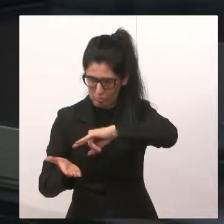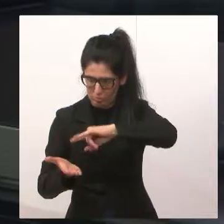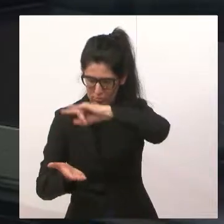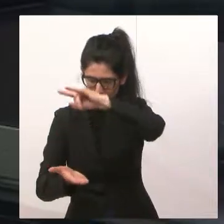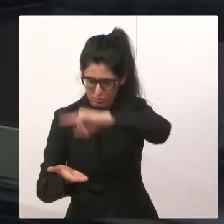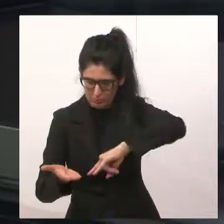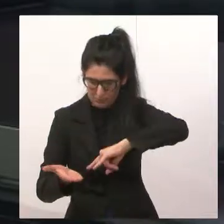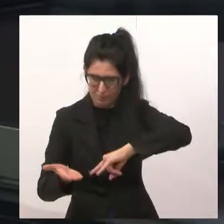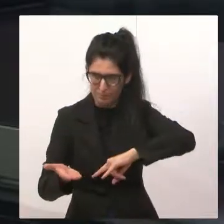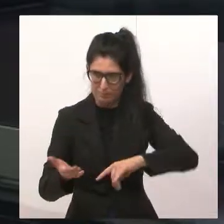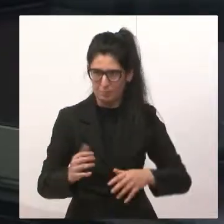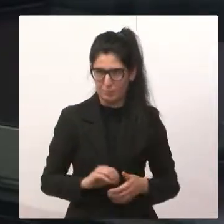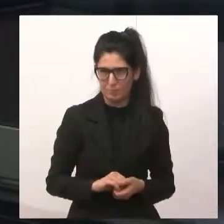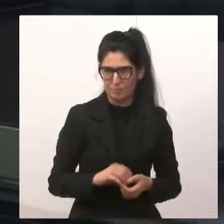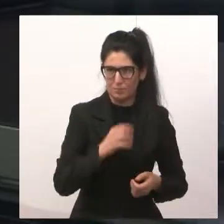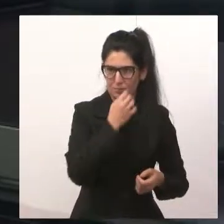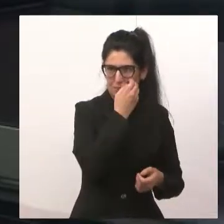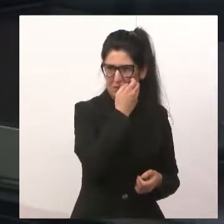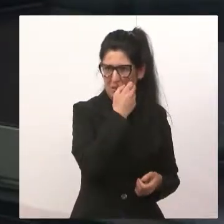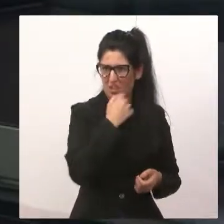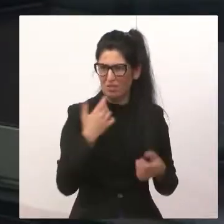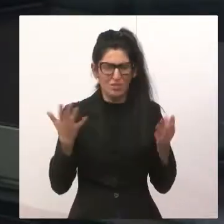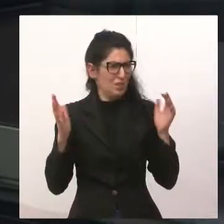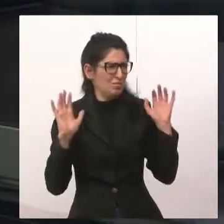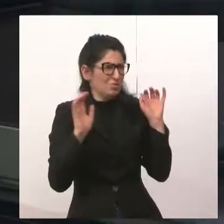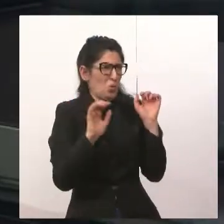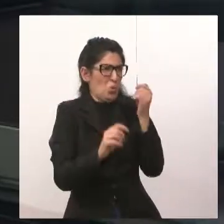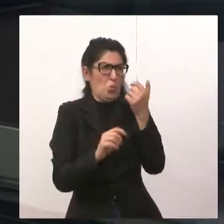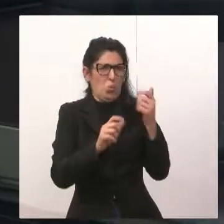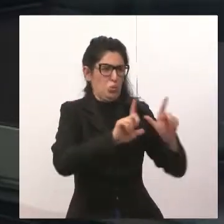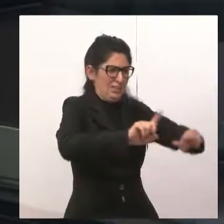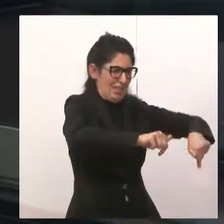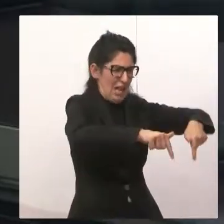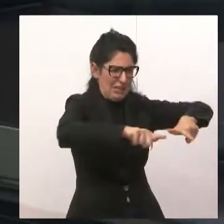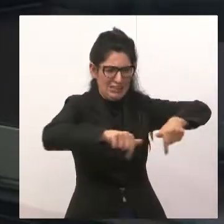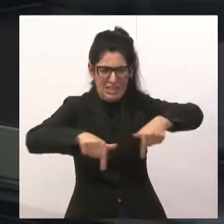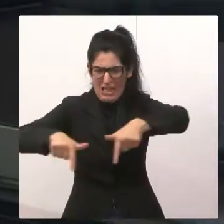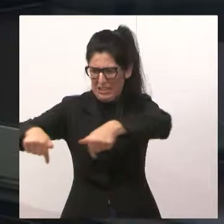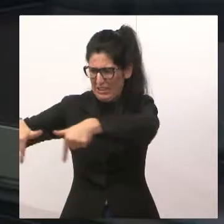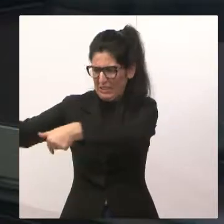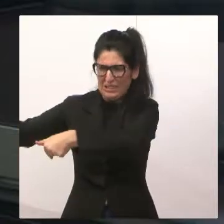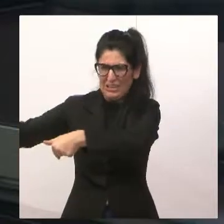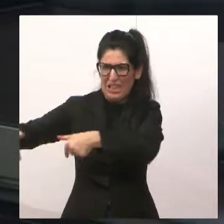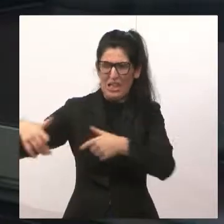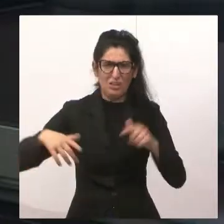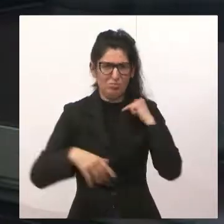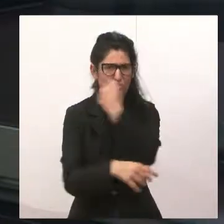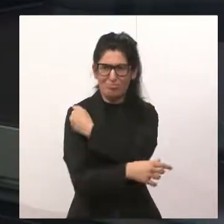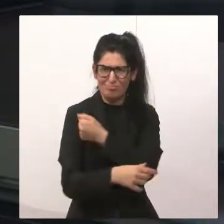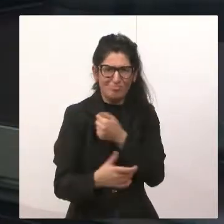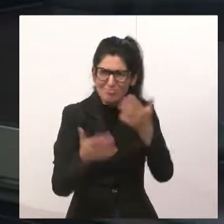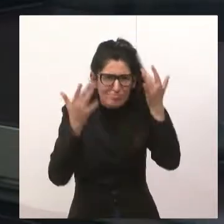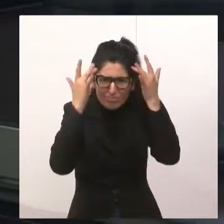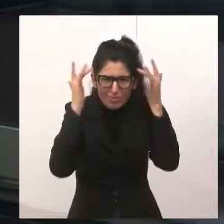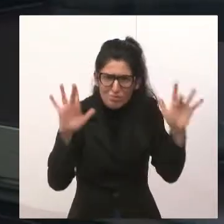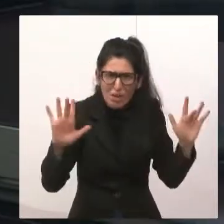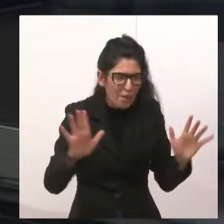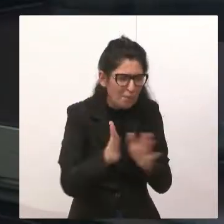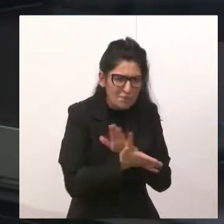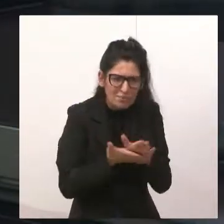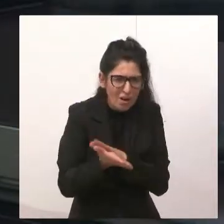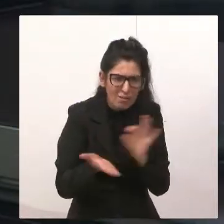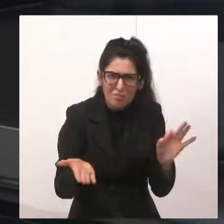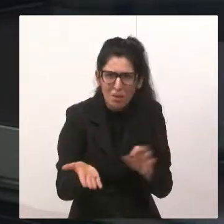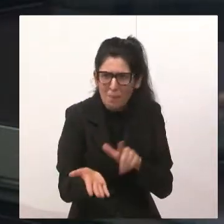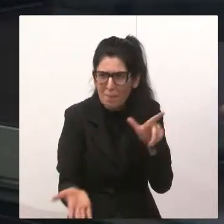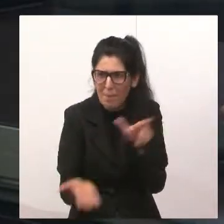ter escolhido o gabinete, né? Porque até então nós não recebemos a emenda positiva nenhuma cumprida.